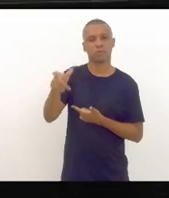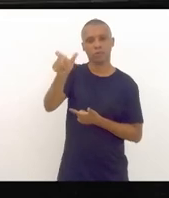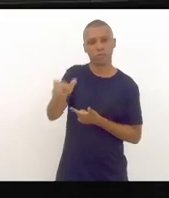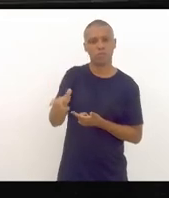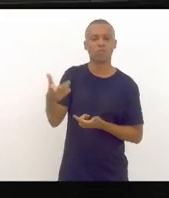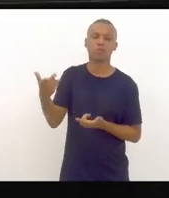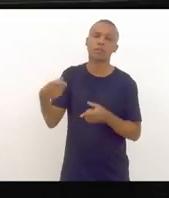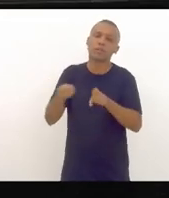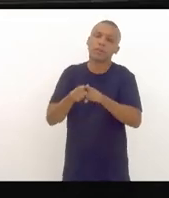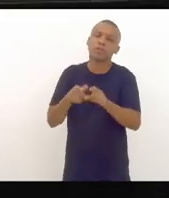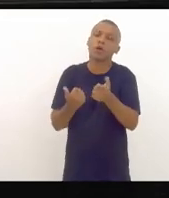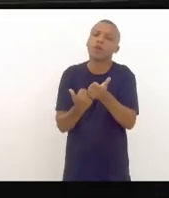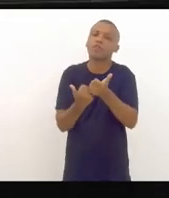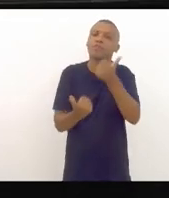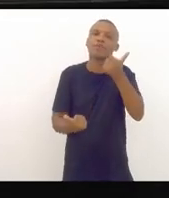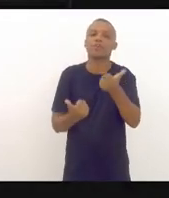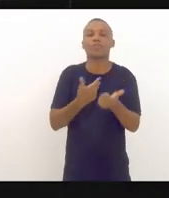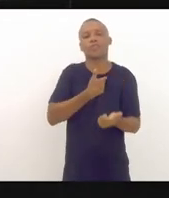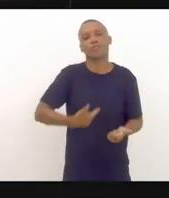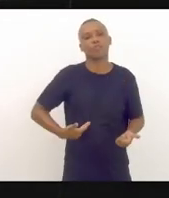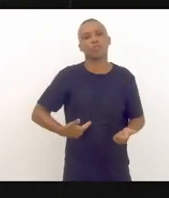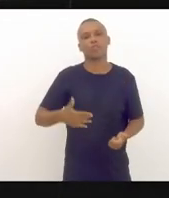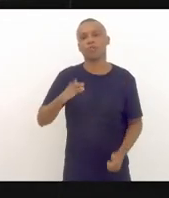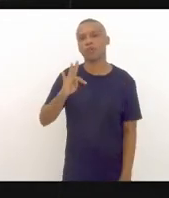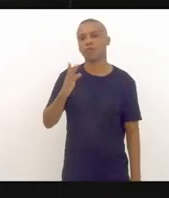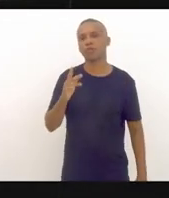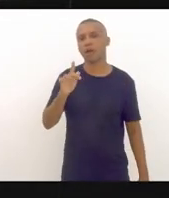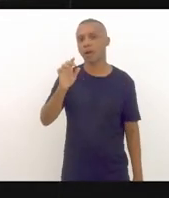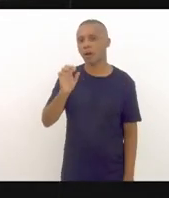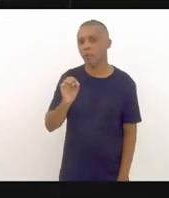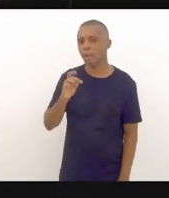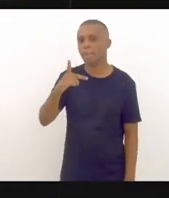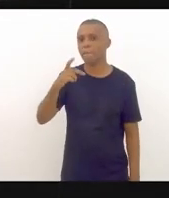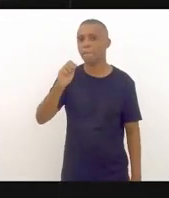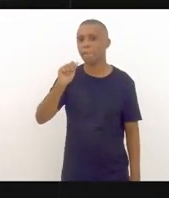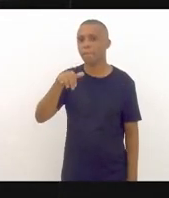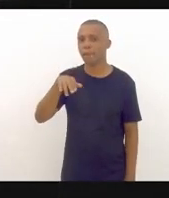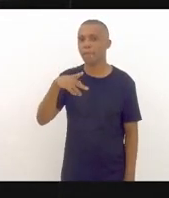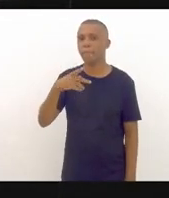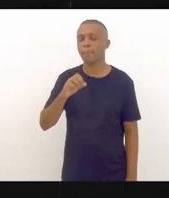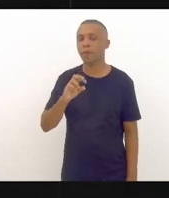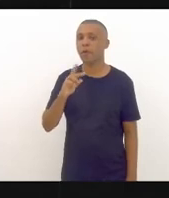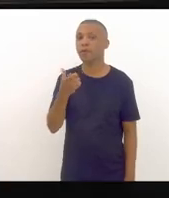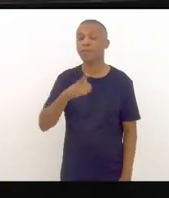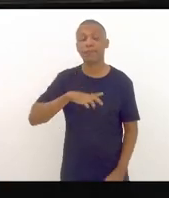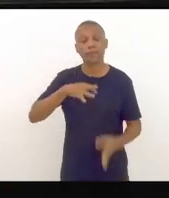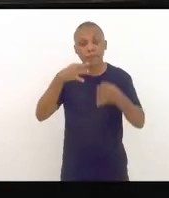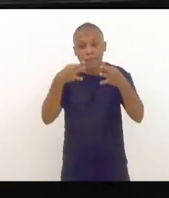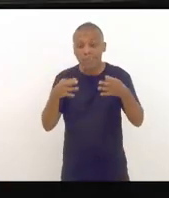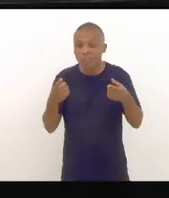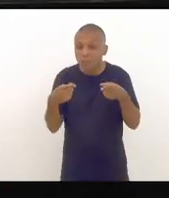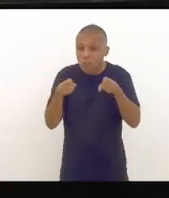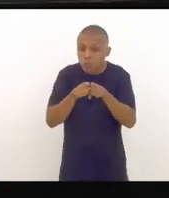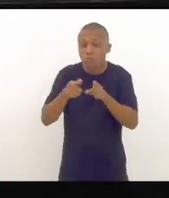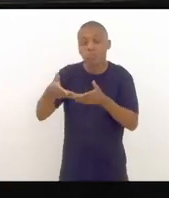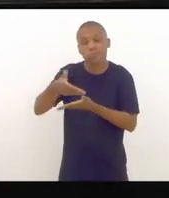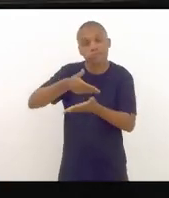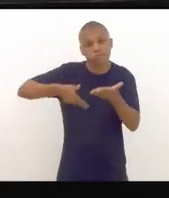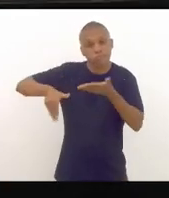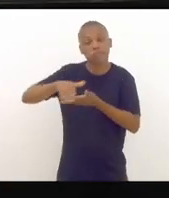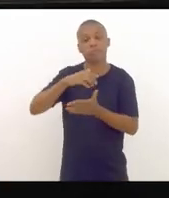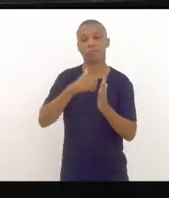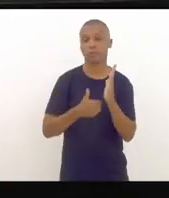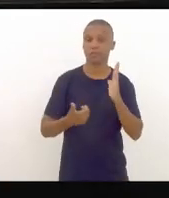nosso vice-governador, Thiago Pampulha. E eu tenho certeza que juntos, eu através do Senado